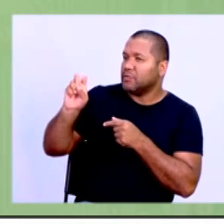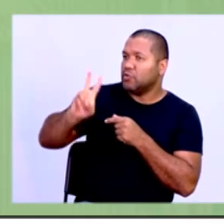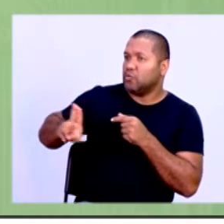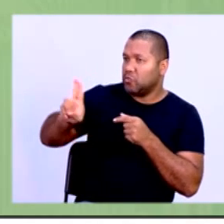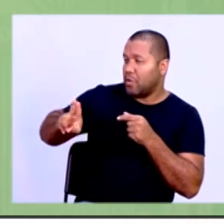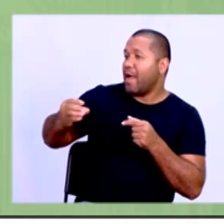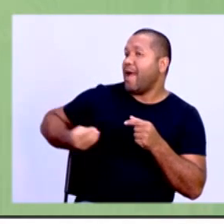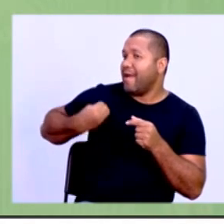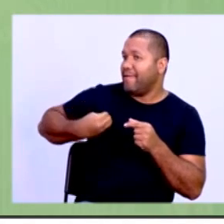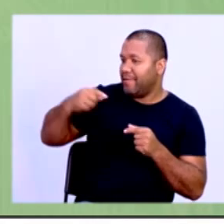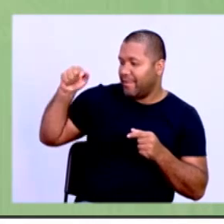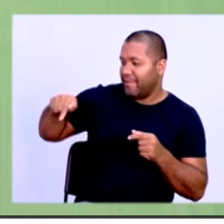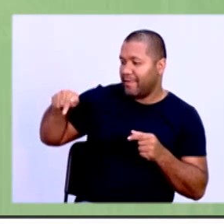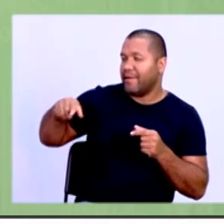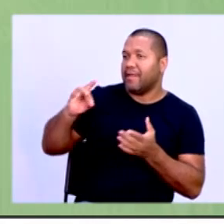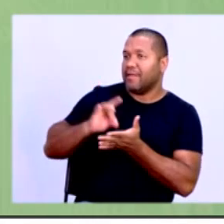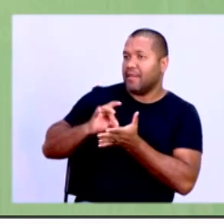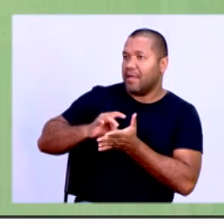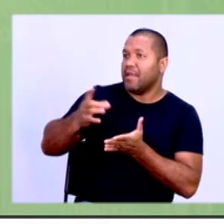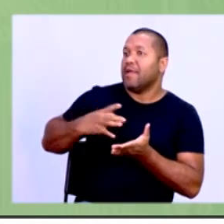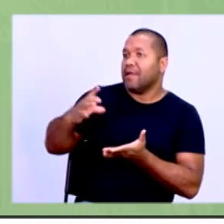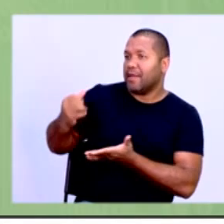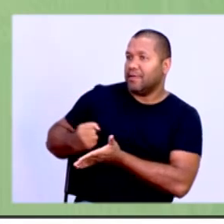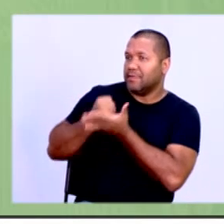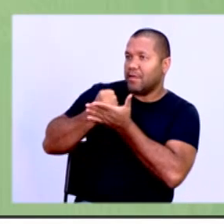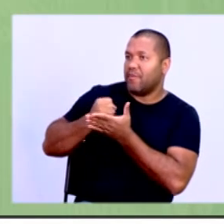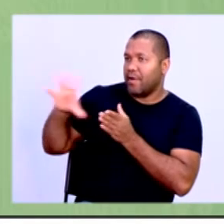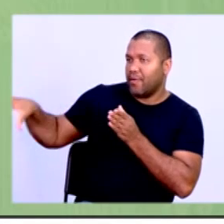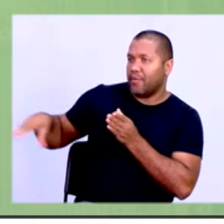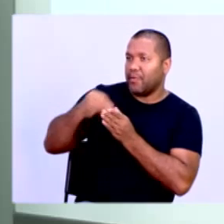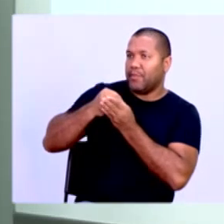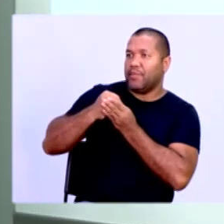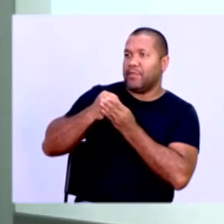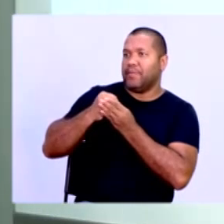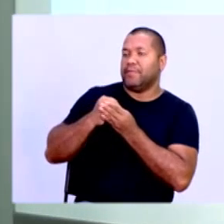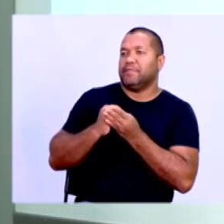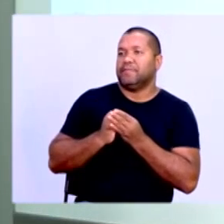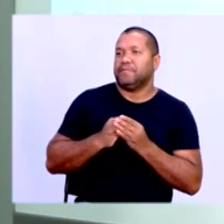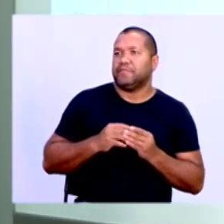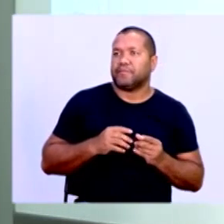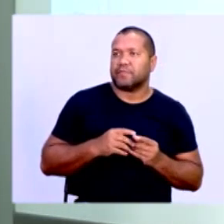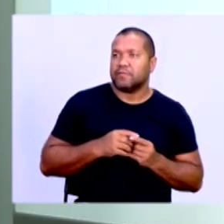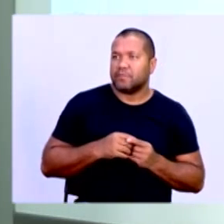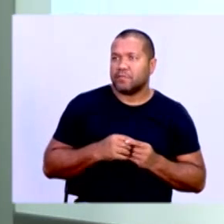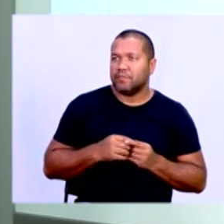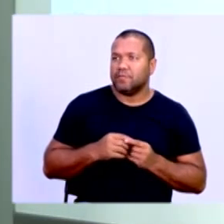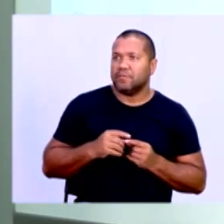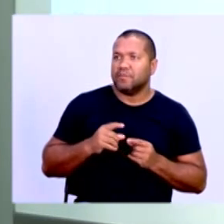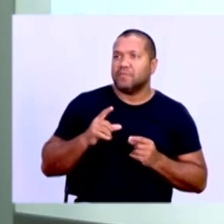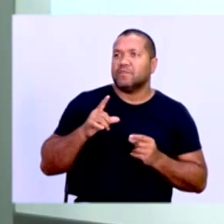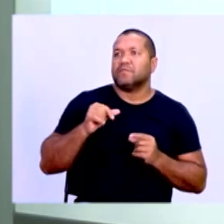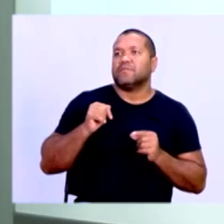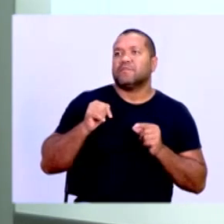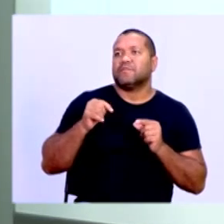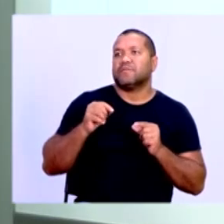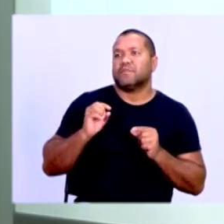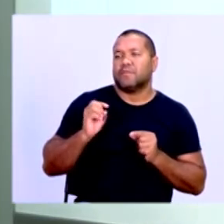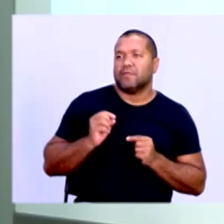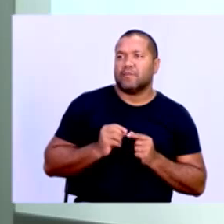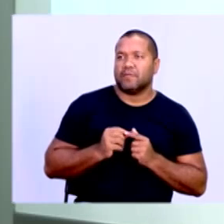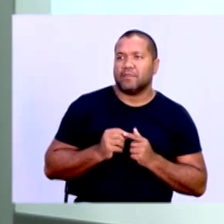usuário existe, verificar se eu quero salvar algum tipo de informação no banco de dados, verificar se tem